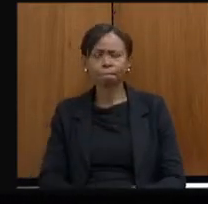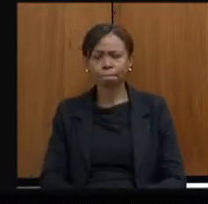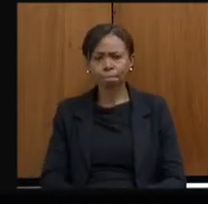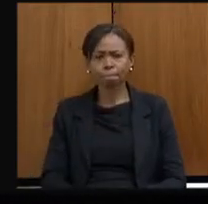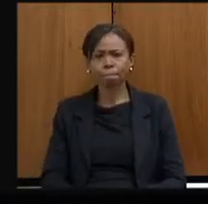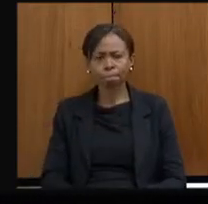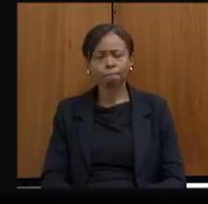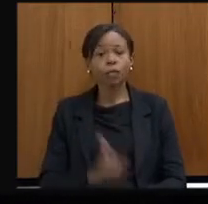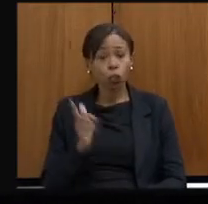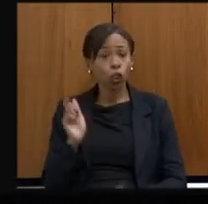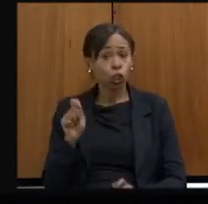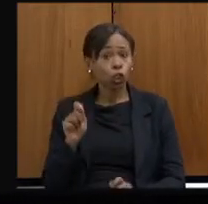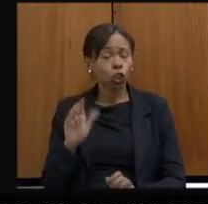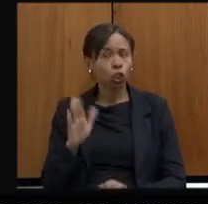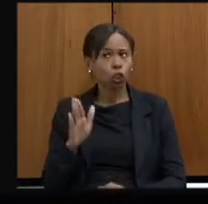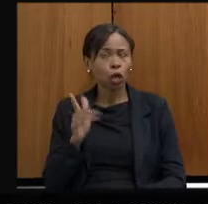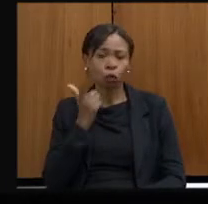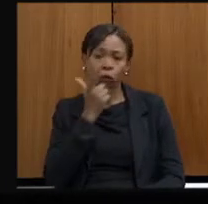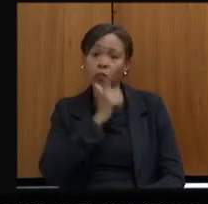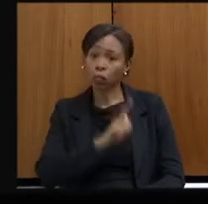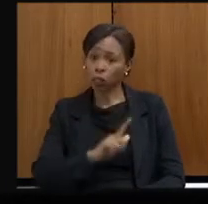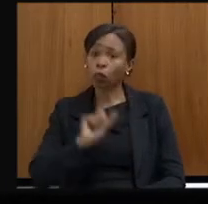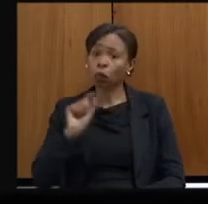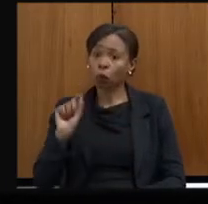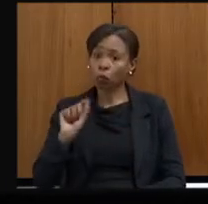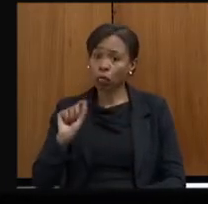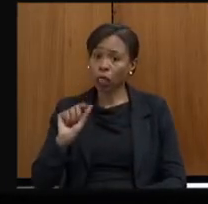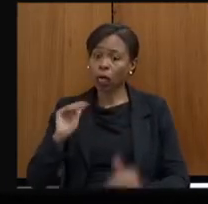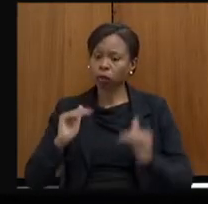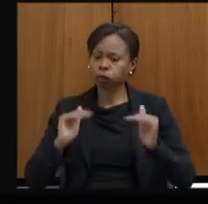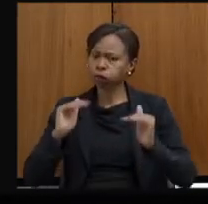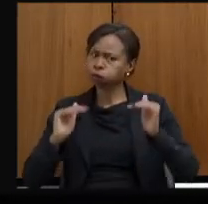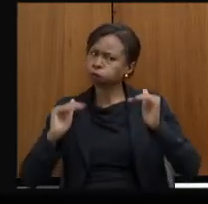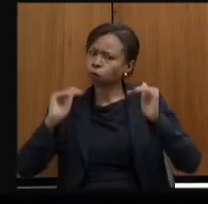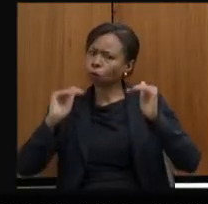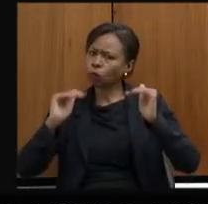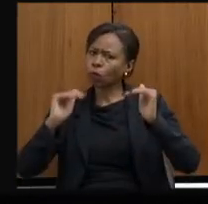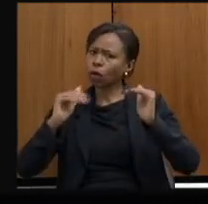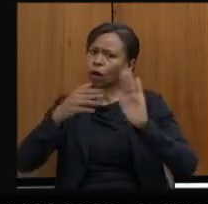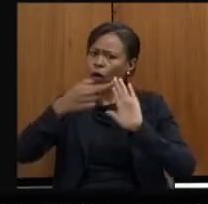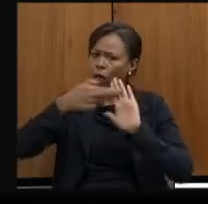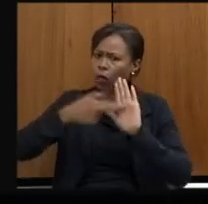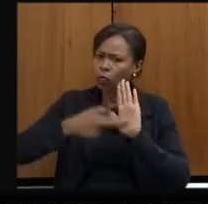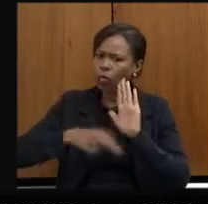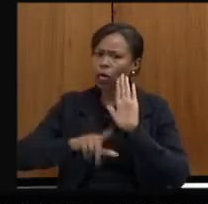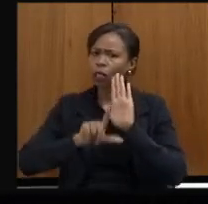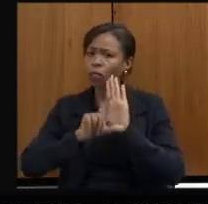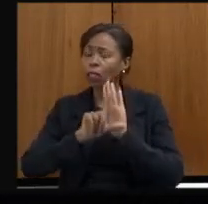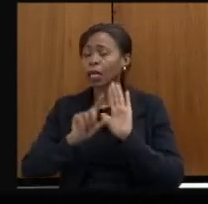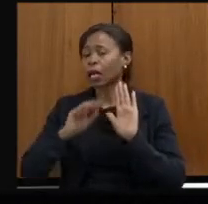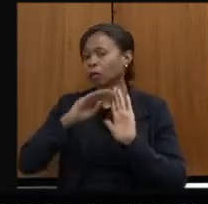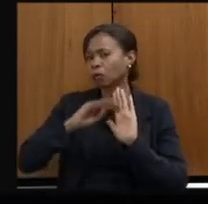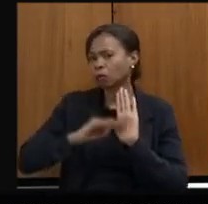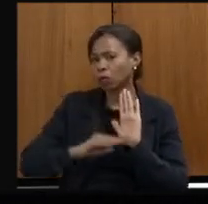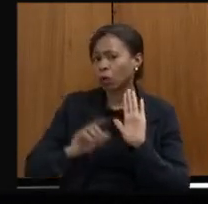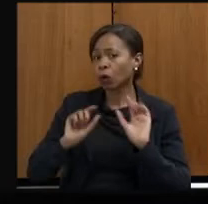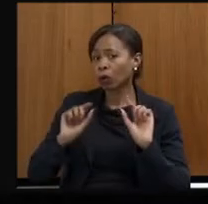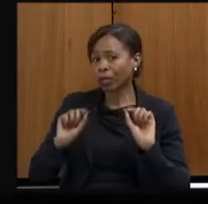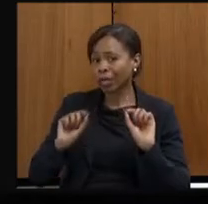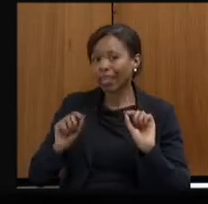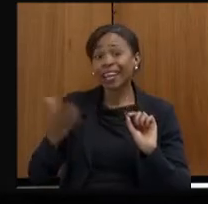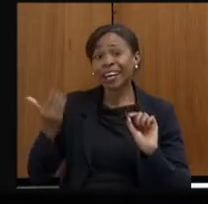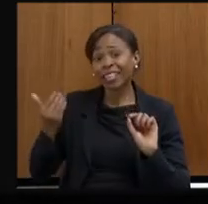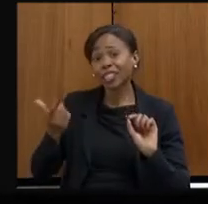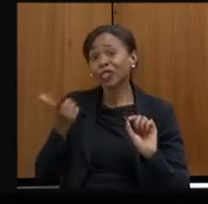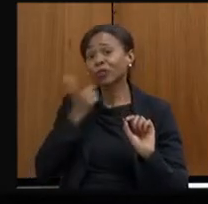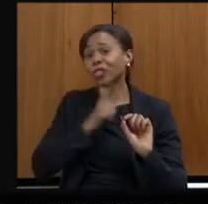nós conseguimos um nível de regularização a partir do momento que a gente conseguiu